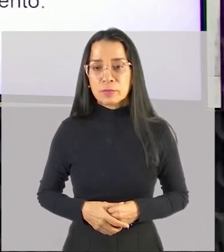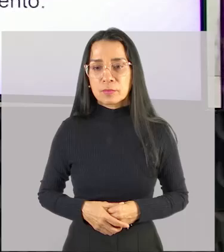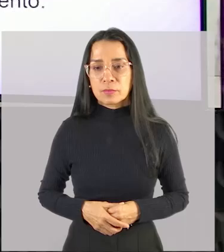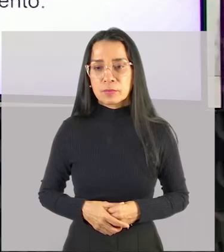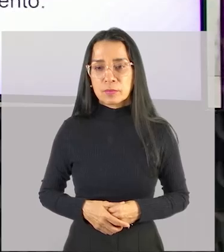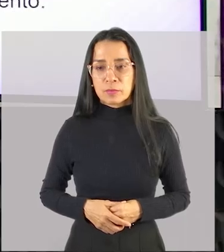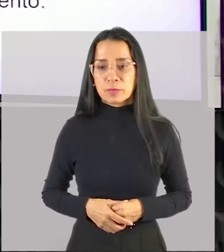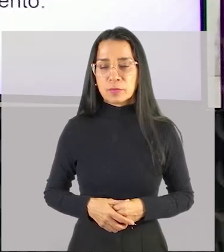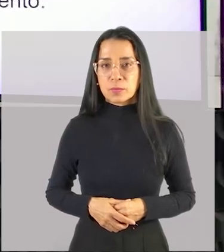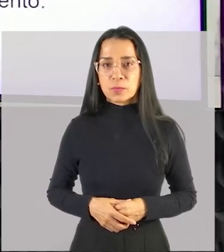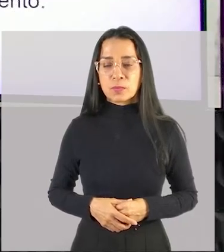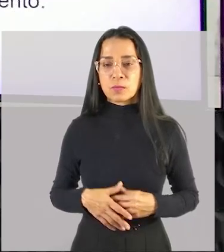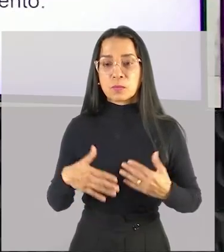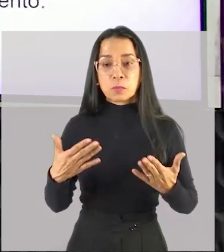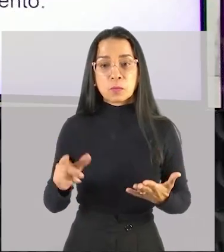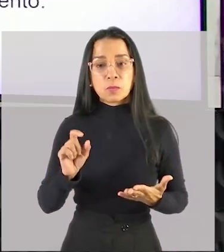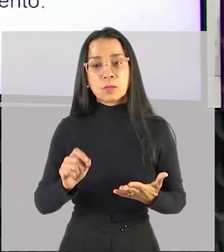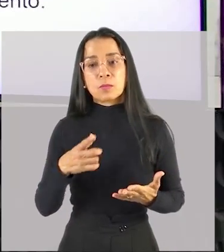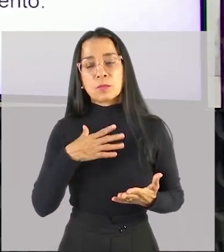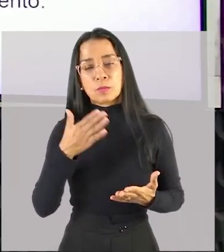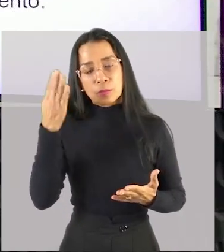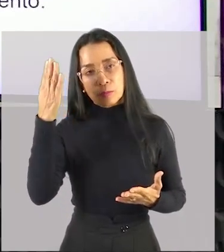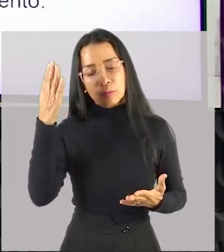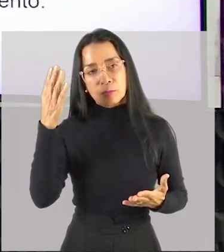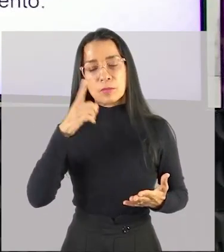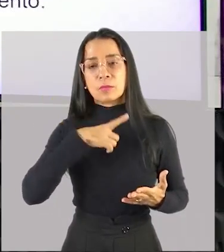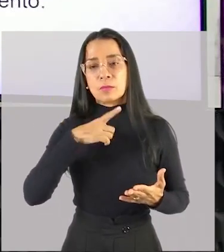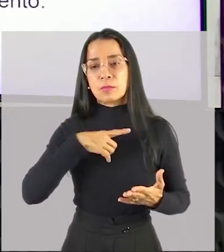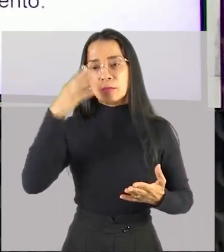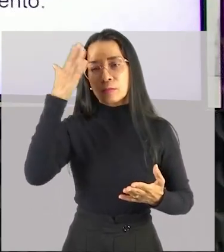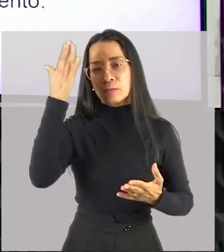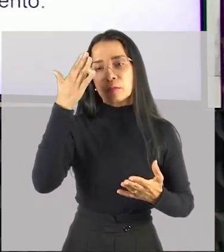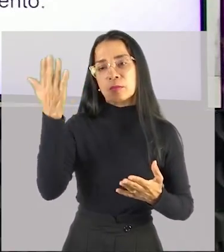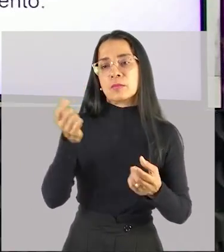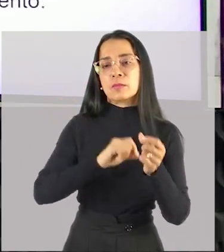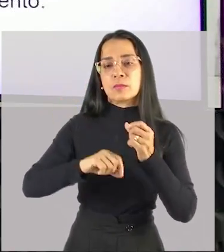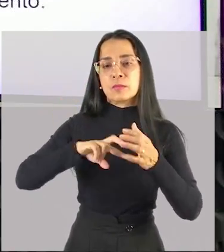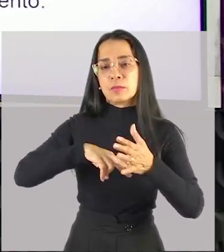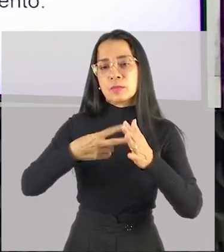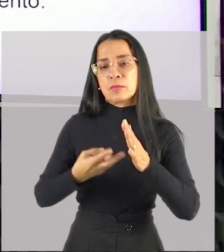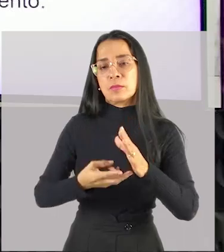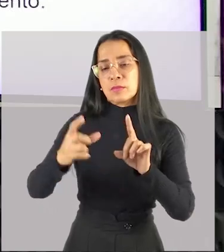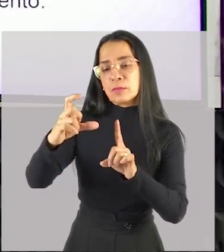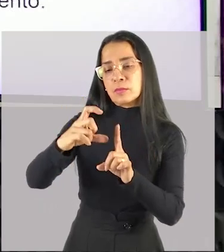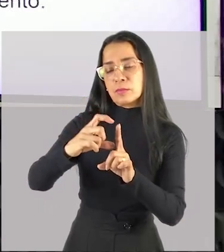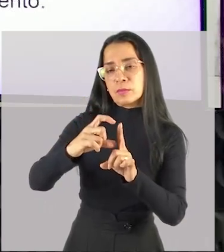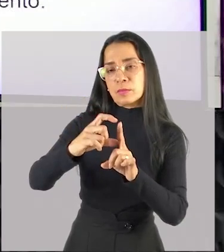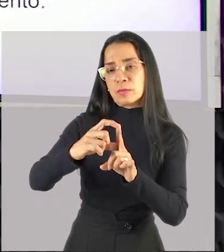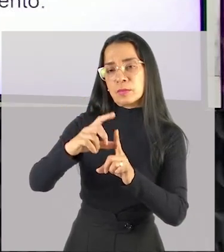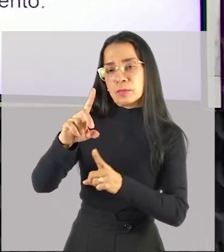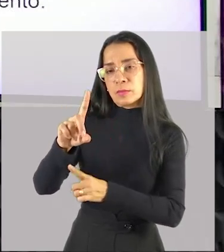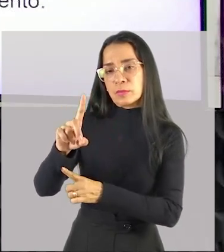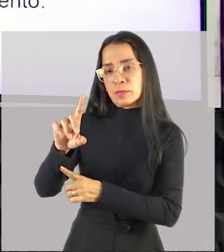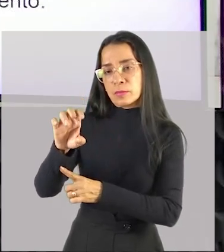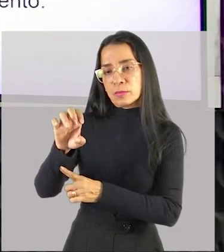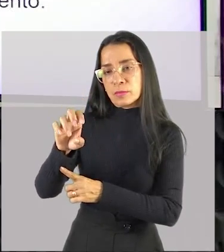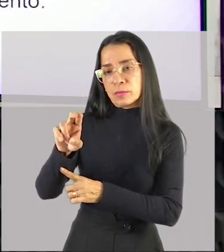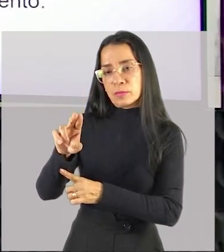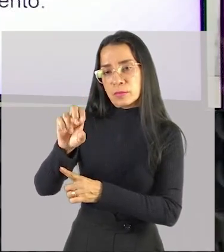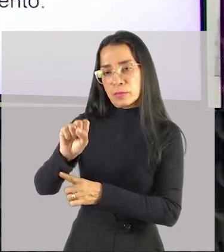seguinte: desde que tenhamos compreendido o significado da palavra Deus, sabemos de